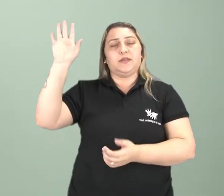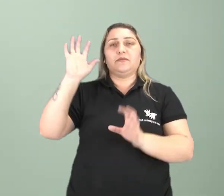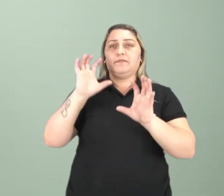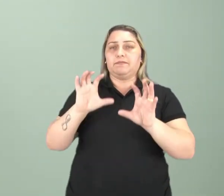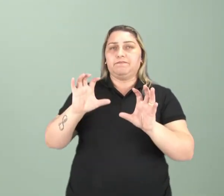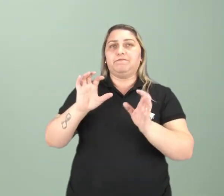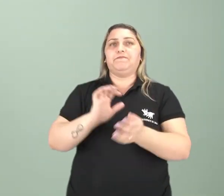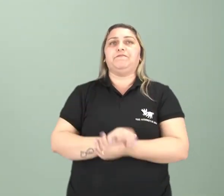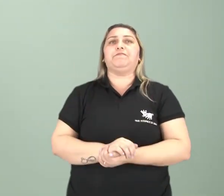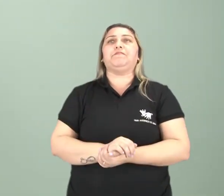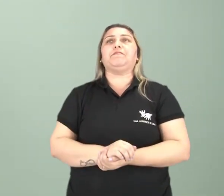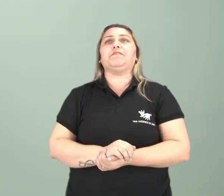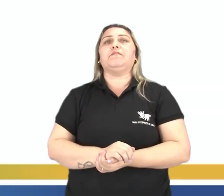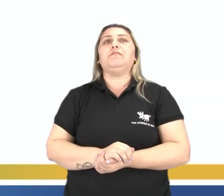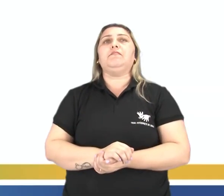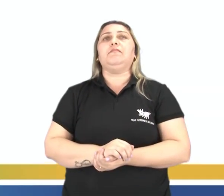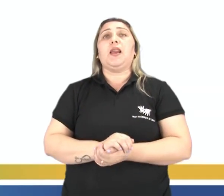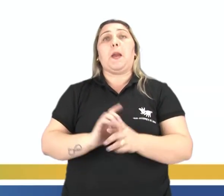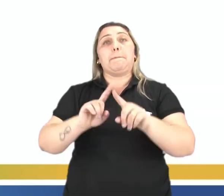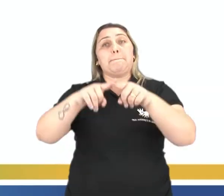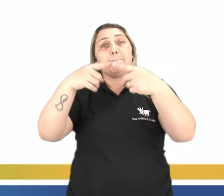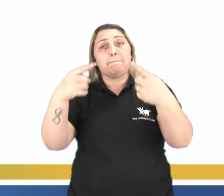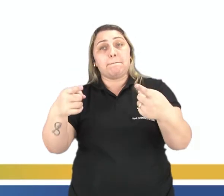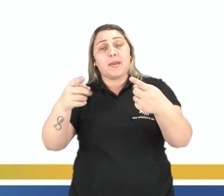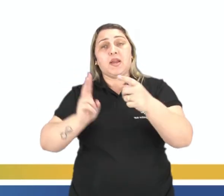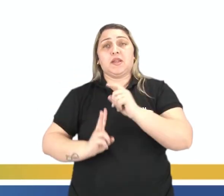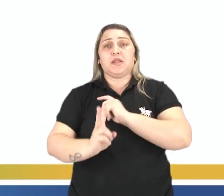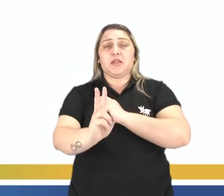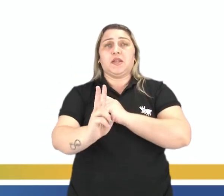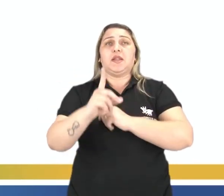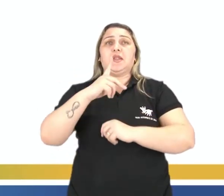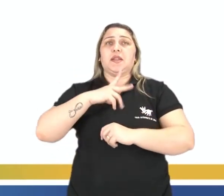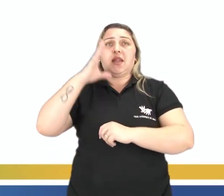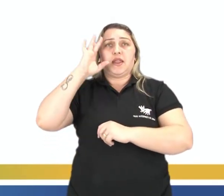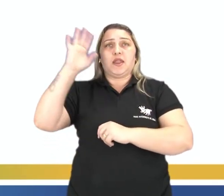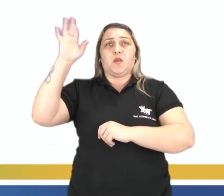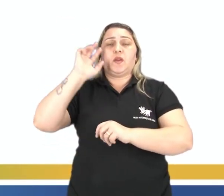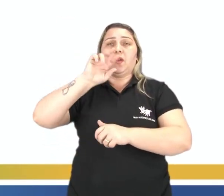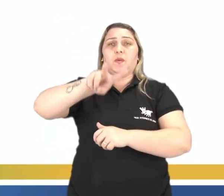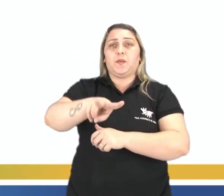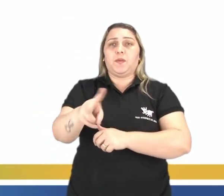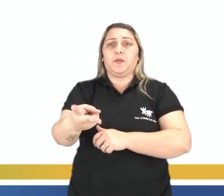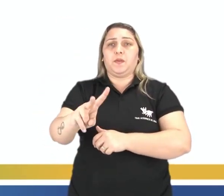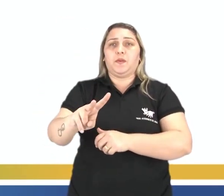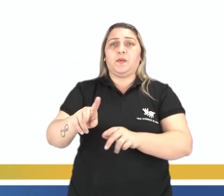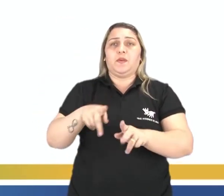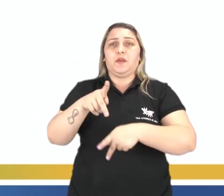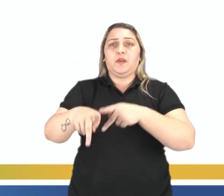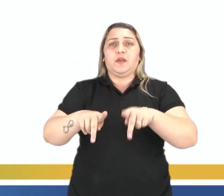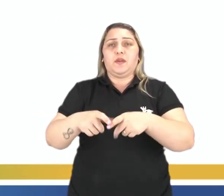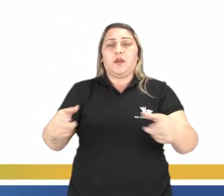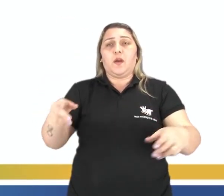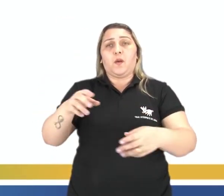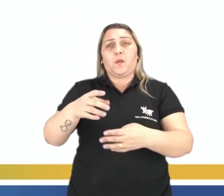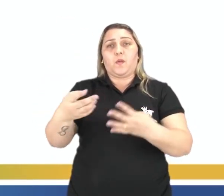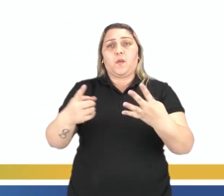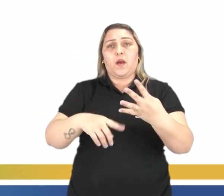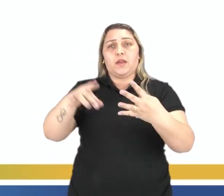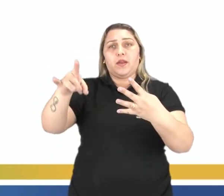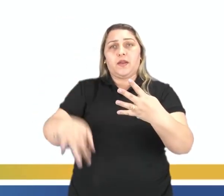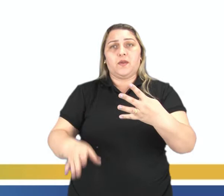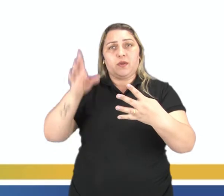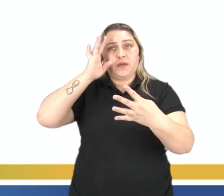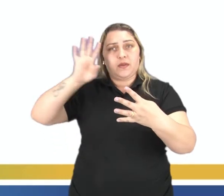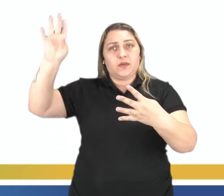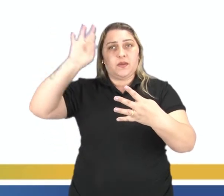nesse aspecto. Mais à frente ainda, nós vamos ter a teoria de transição demográfica, que é a nossa quarta e última